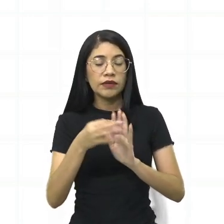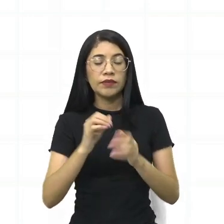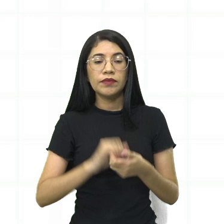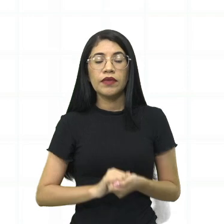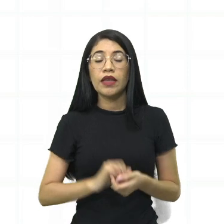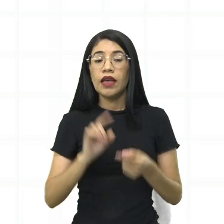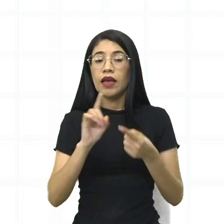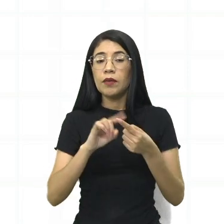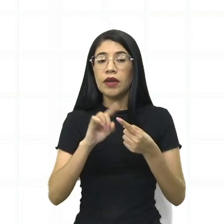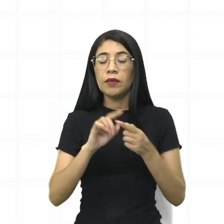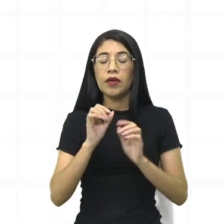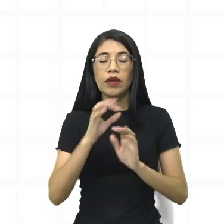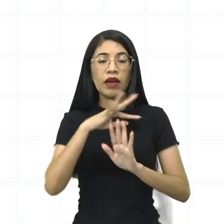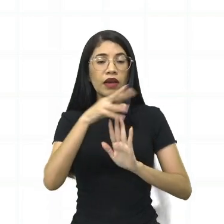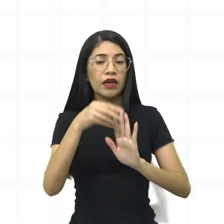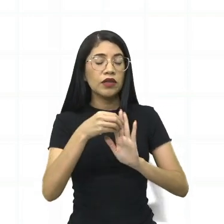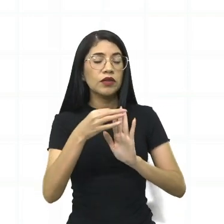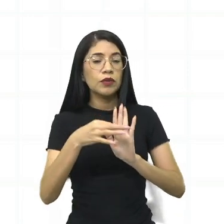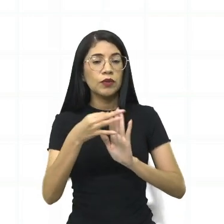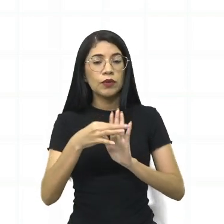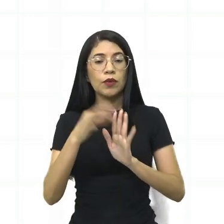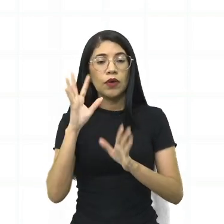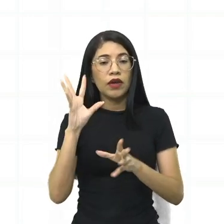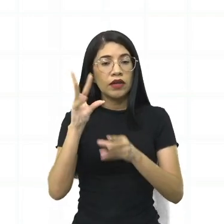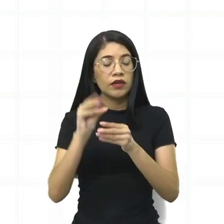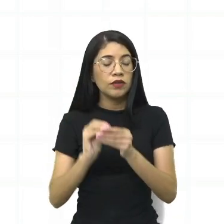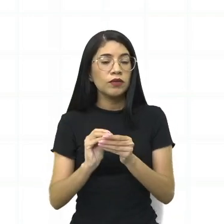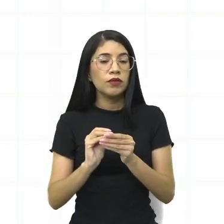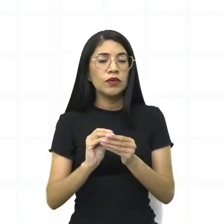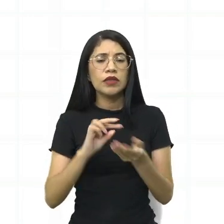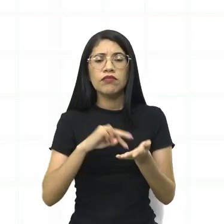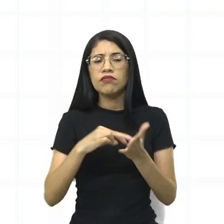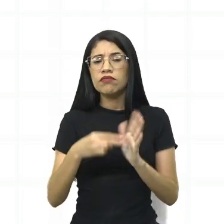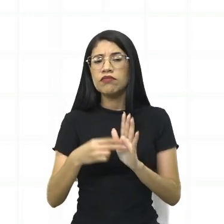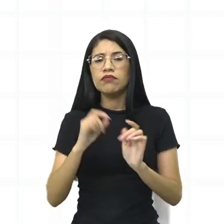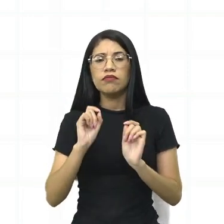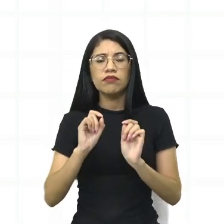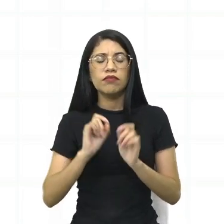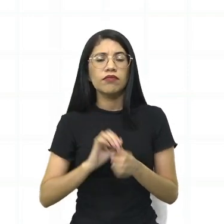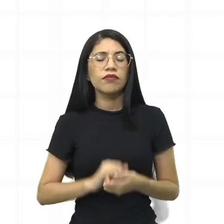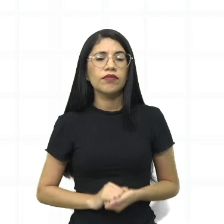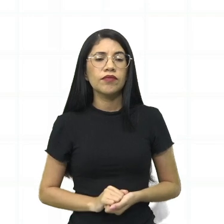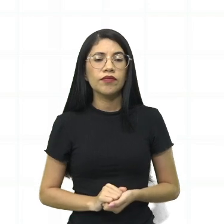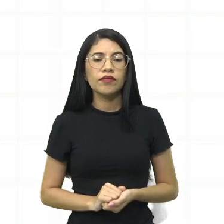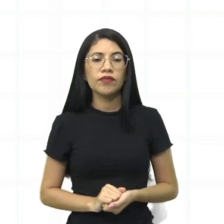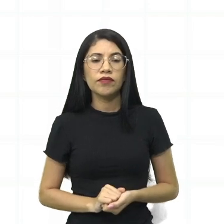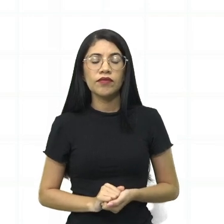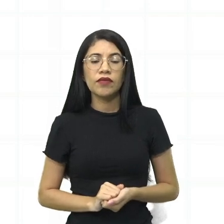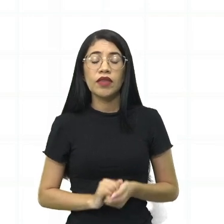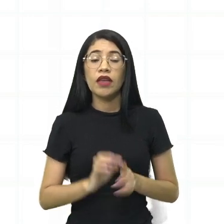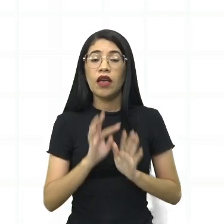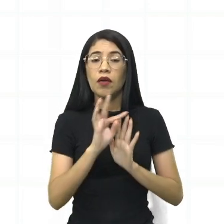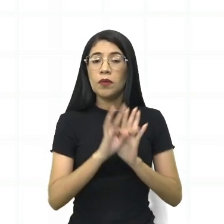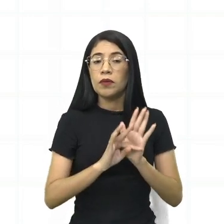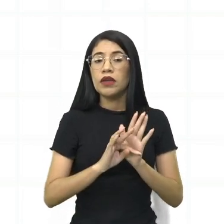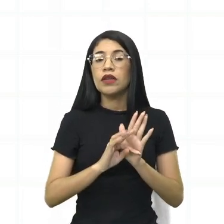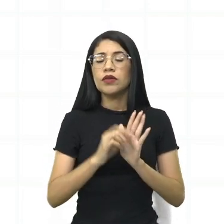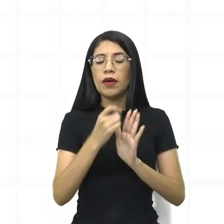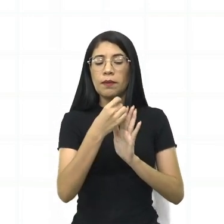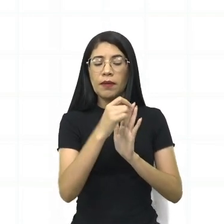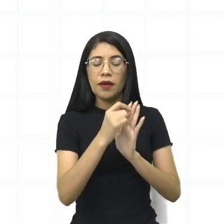Primeira delas é a resenha resumo, tá? O que seria essa resenha resumo, professor? É um texto